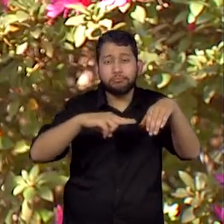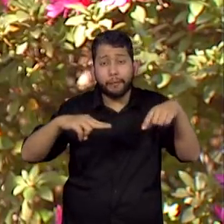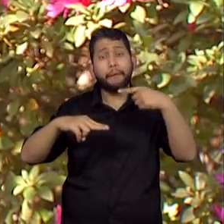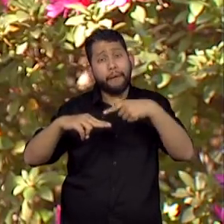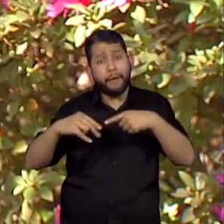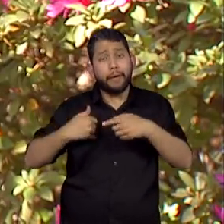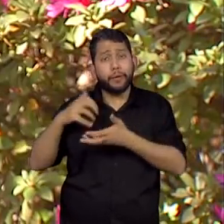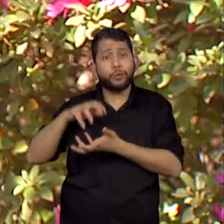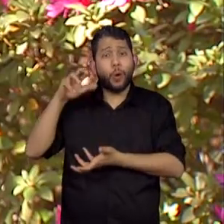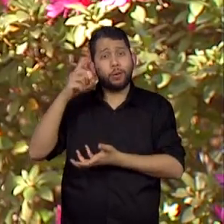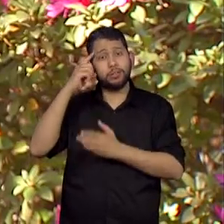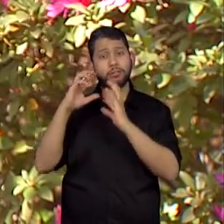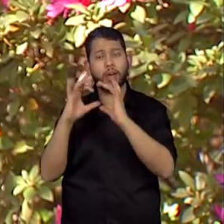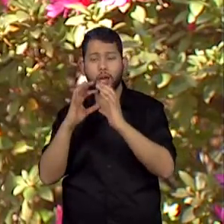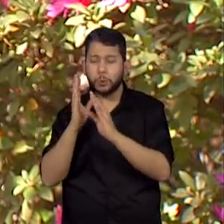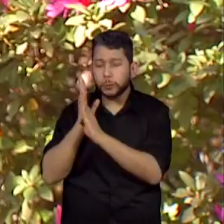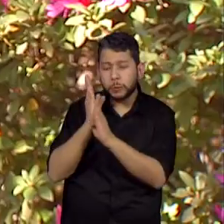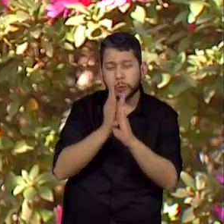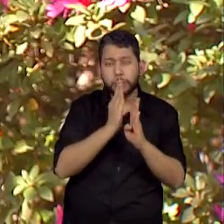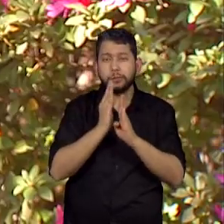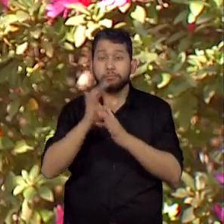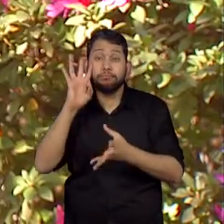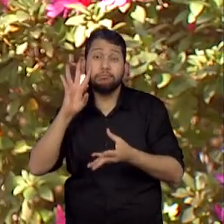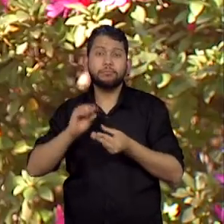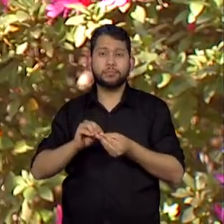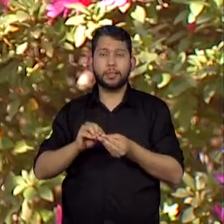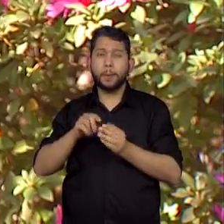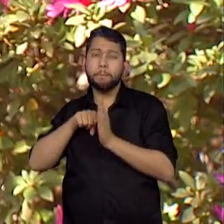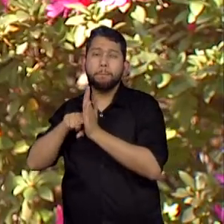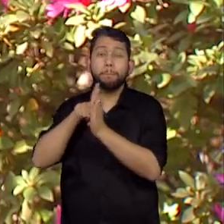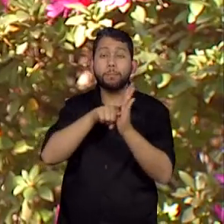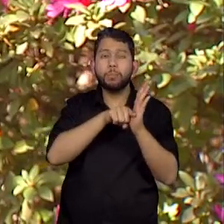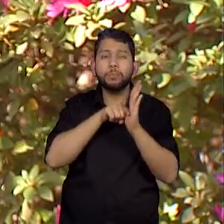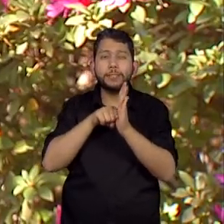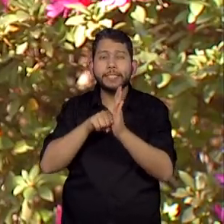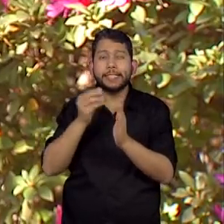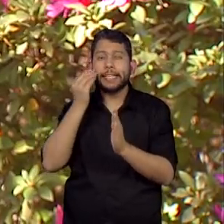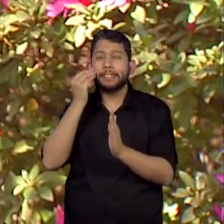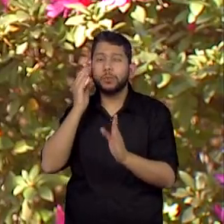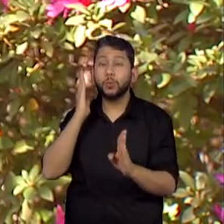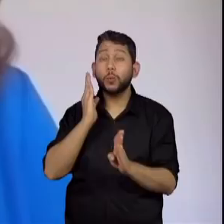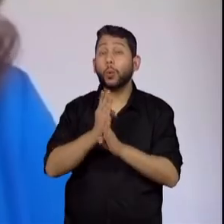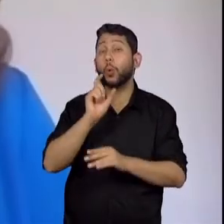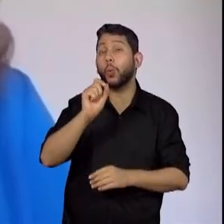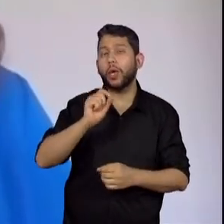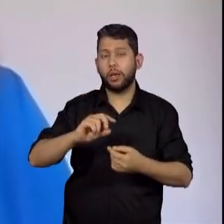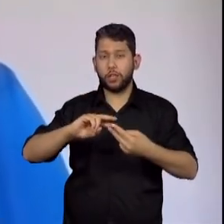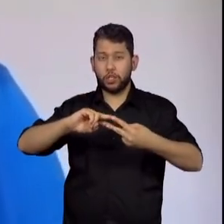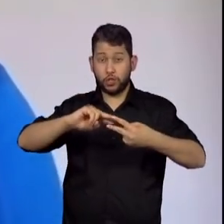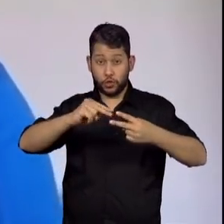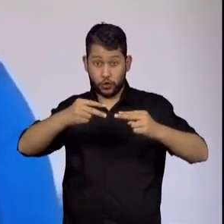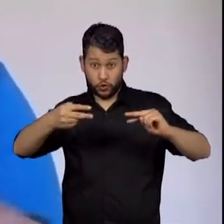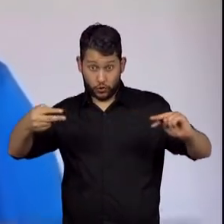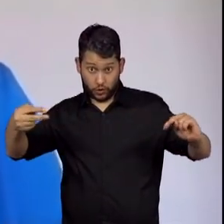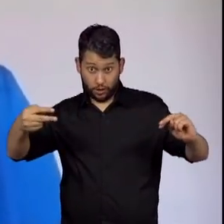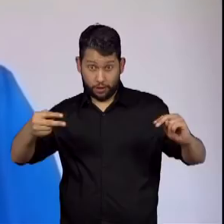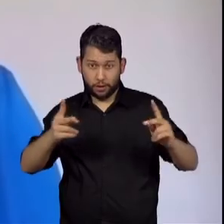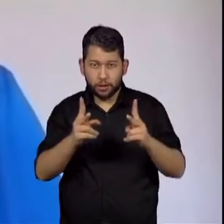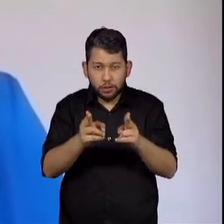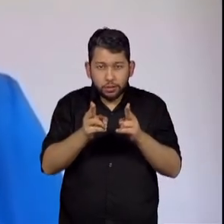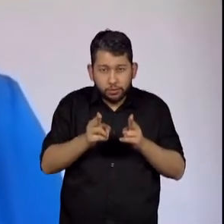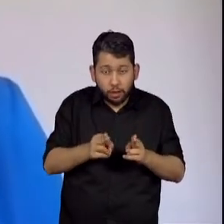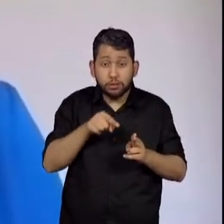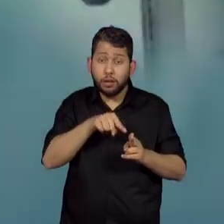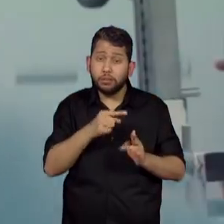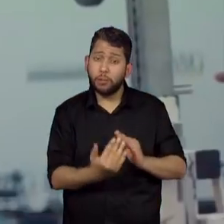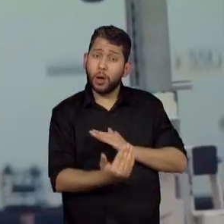esses dados ajudam na busca pelos chamados genes da resistência. Uma coisa que é consenso comum